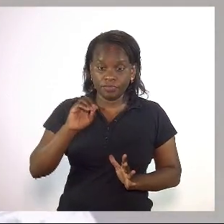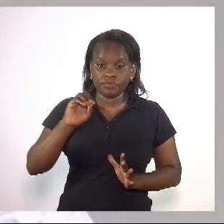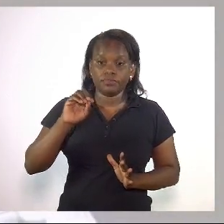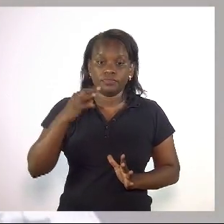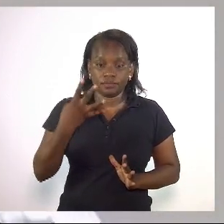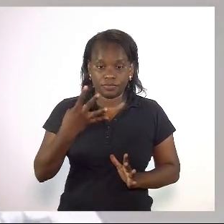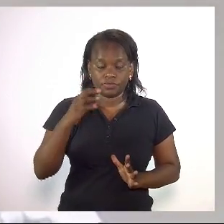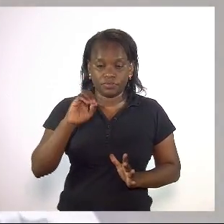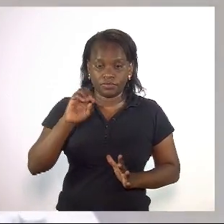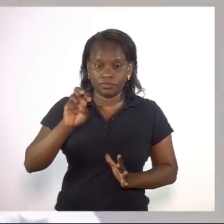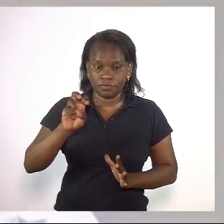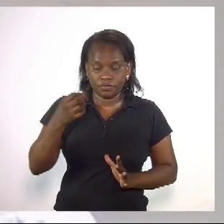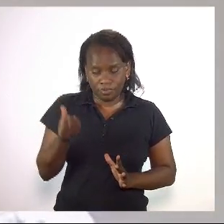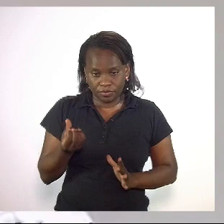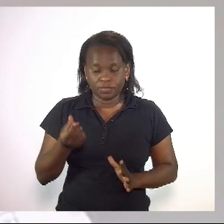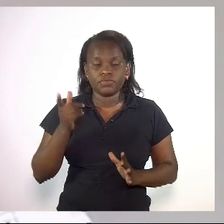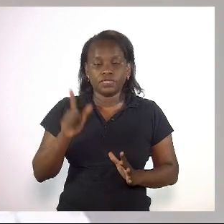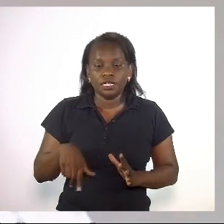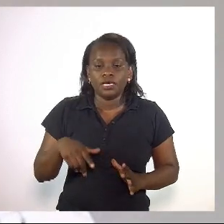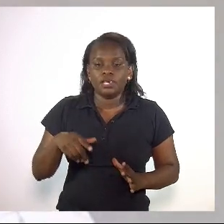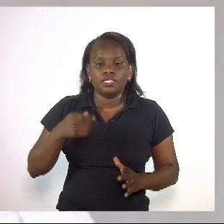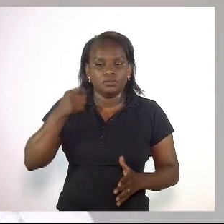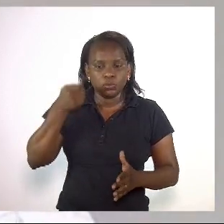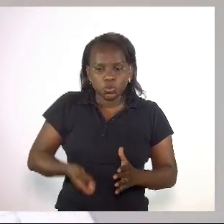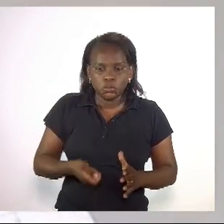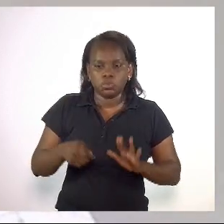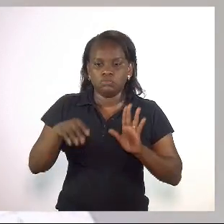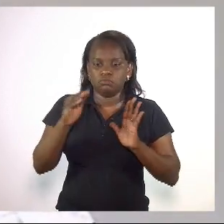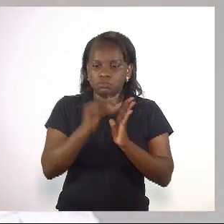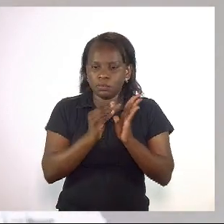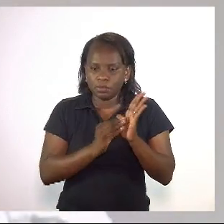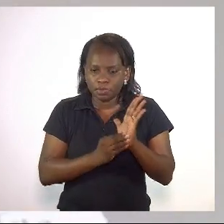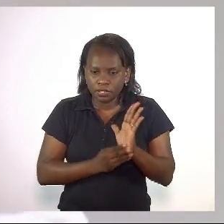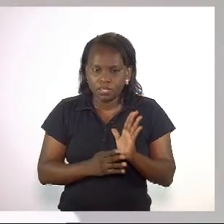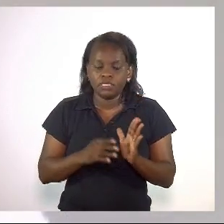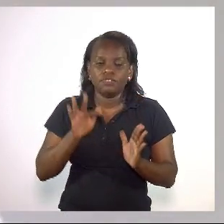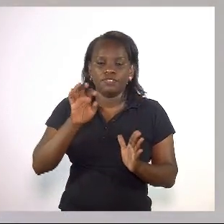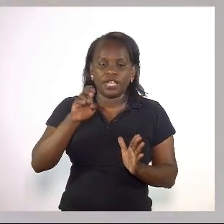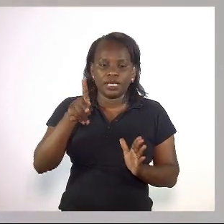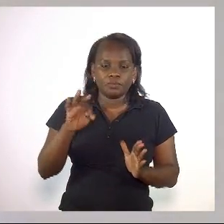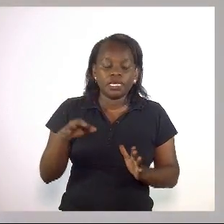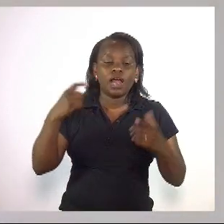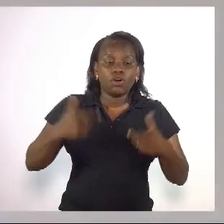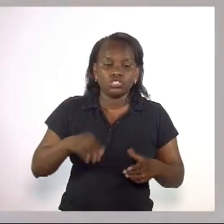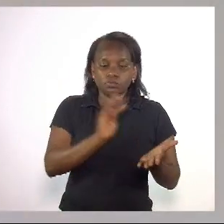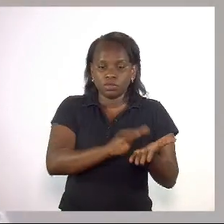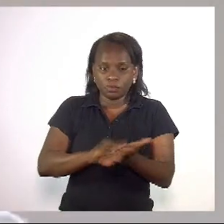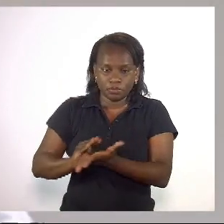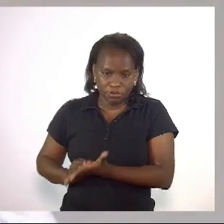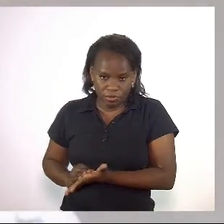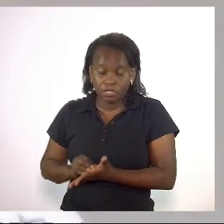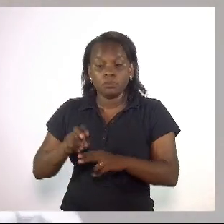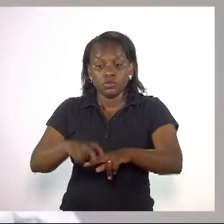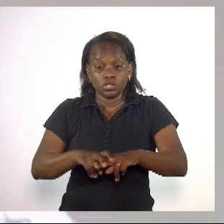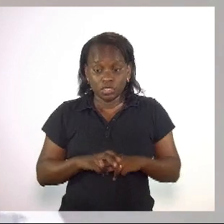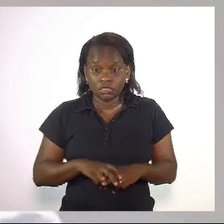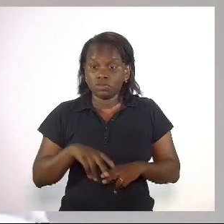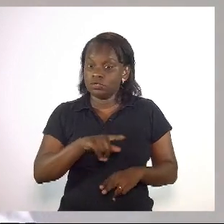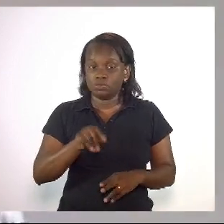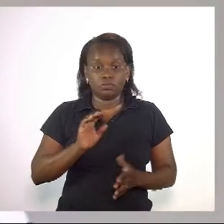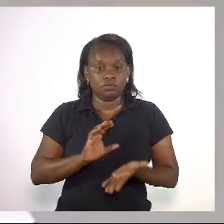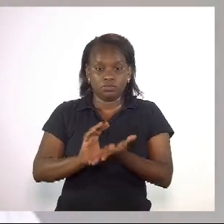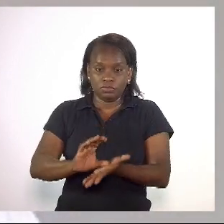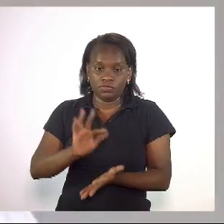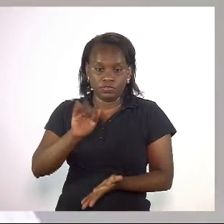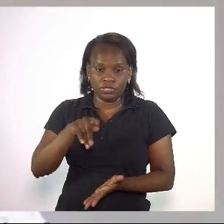4.056, ela é taxativa com relação às aplicações do FEC. E é por isso que nós não colocamos o Fundeb